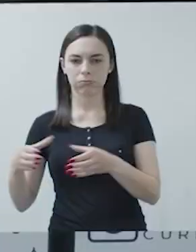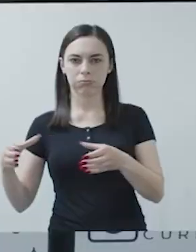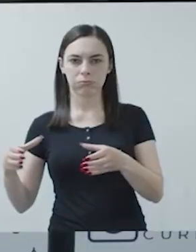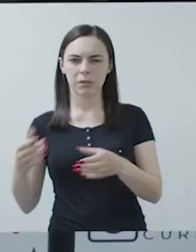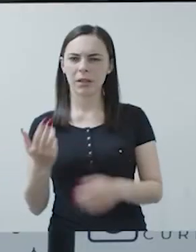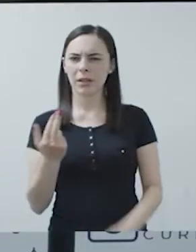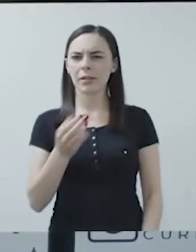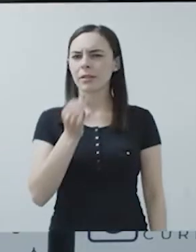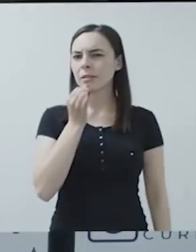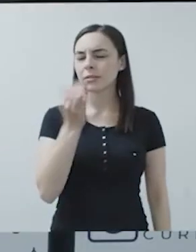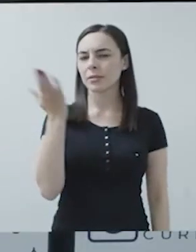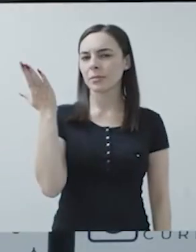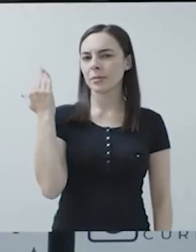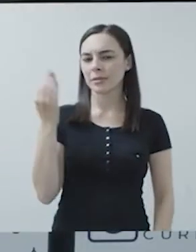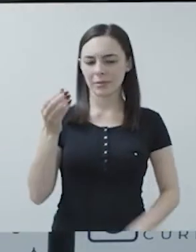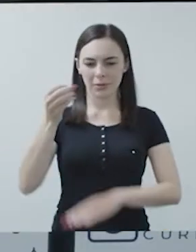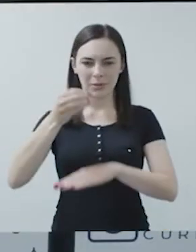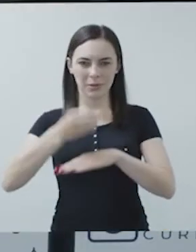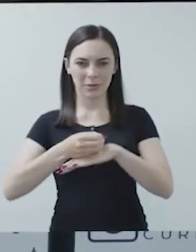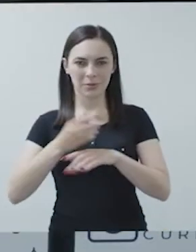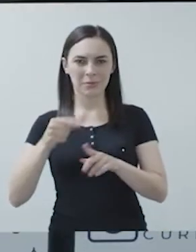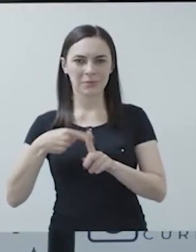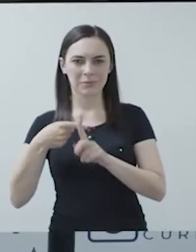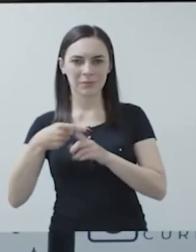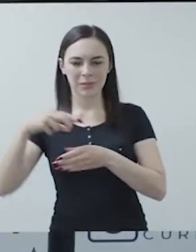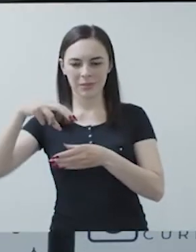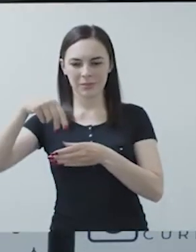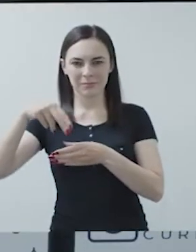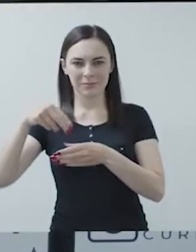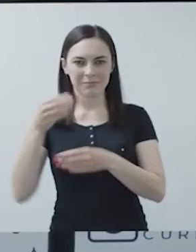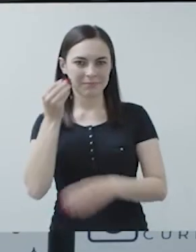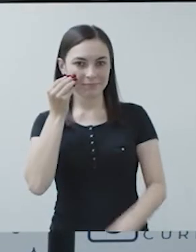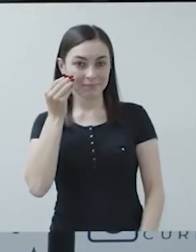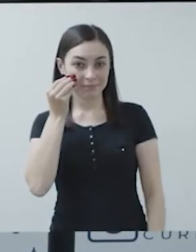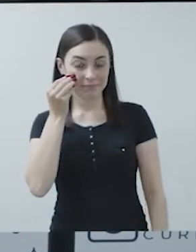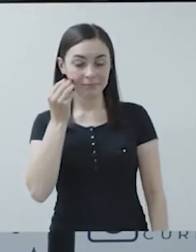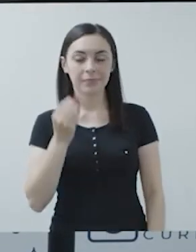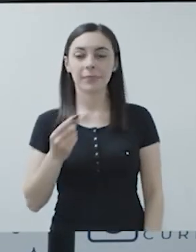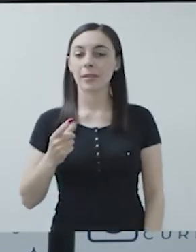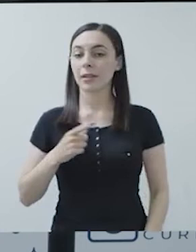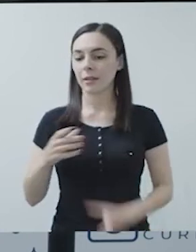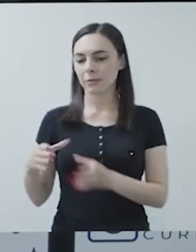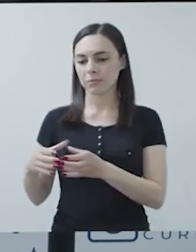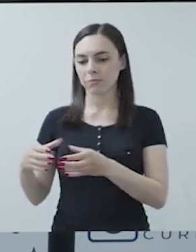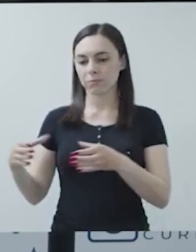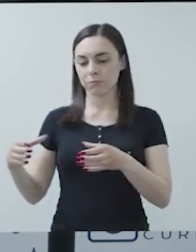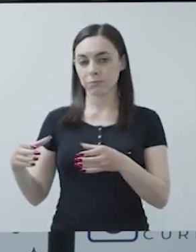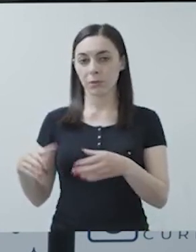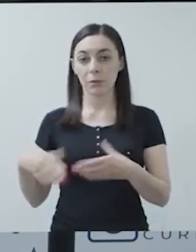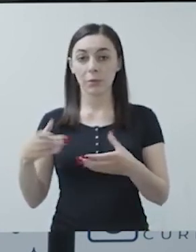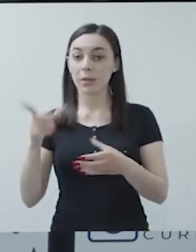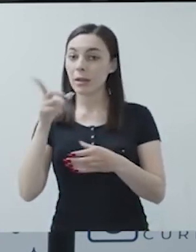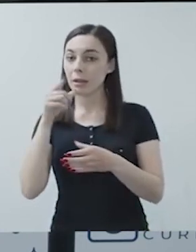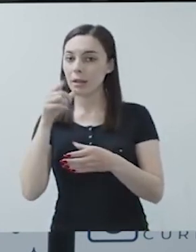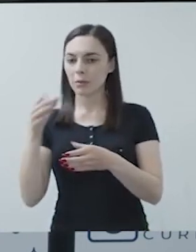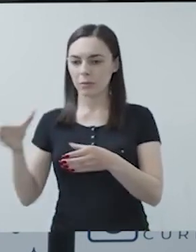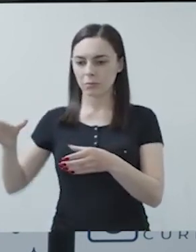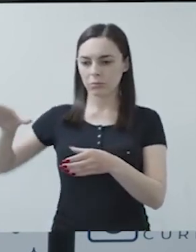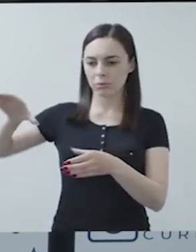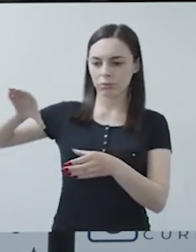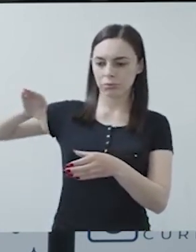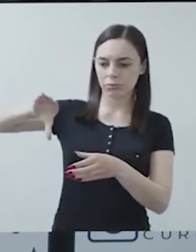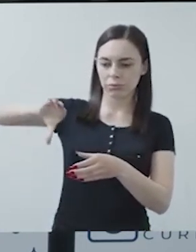mesma situação do copo com a garrafinha que nós fizemos na experiência. Ela é mais larga. Então, quando eu despejar, a água vai